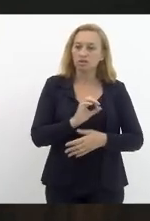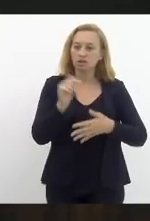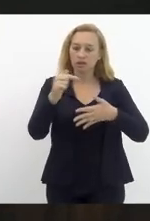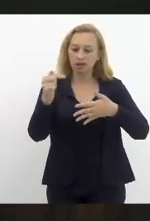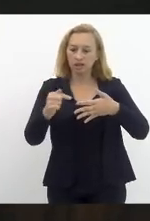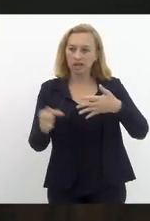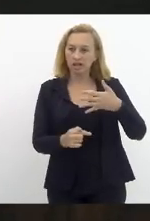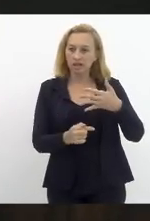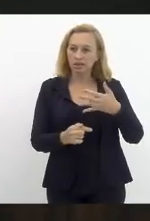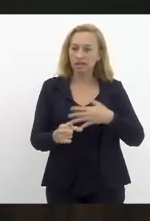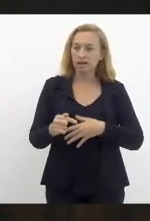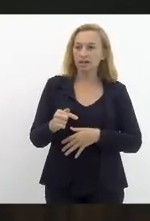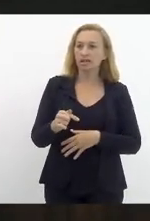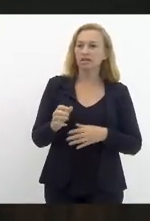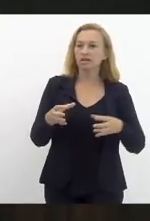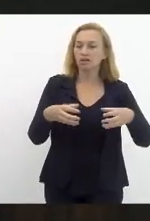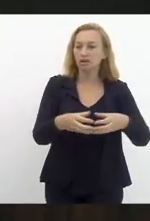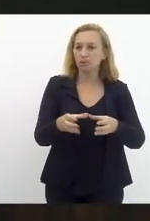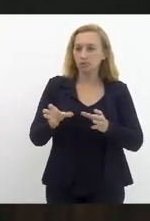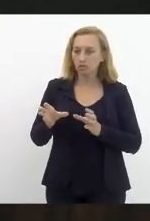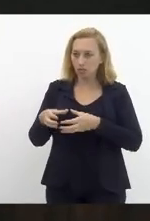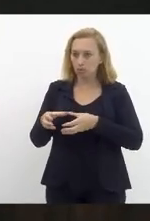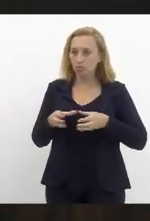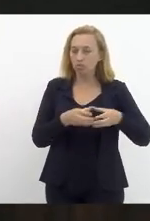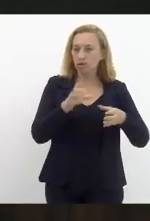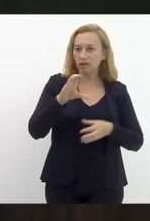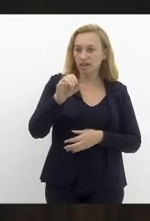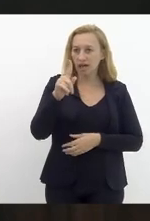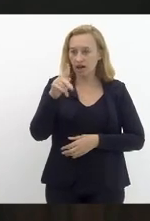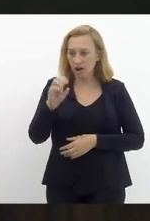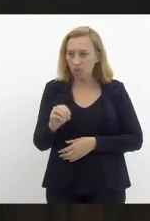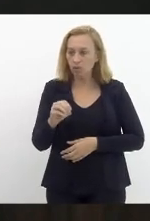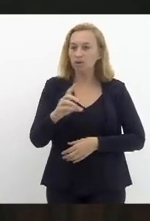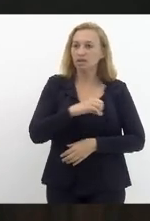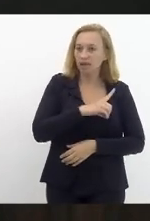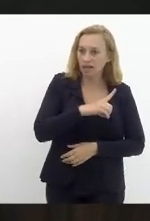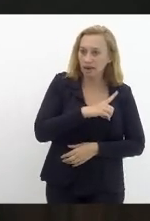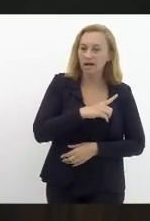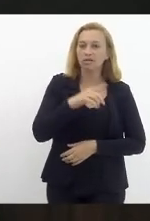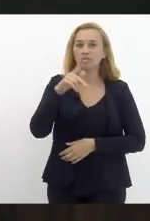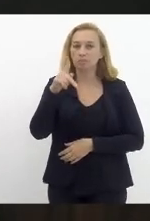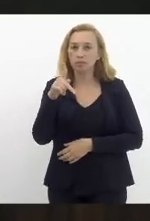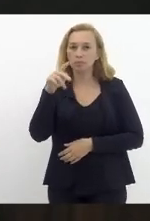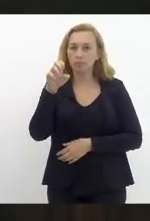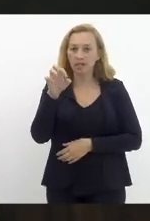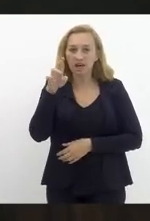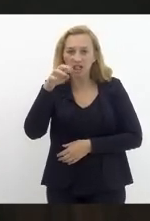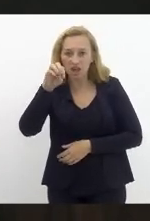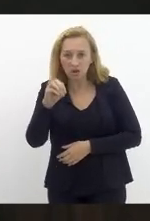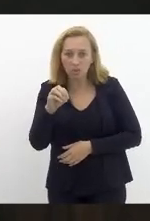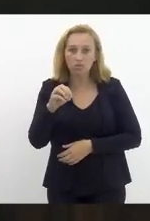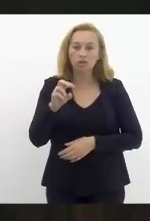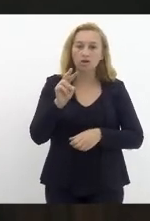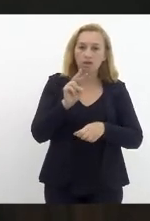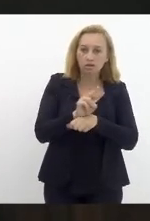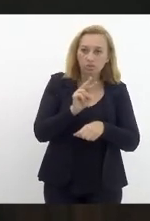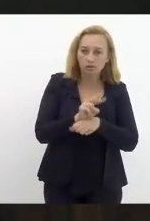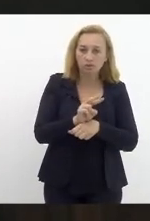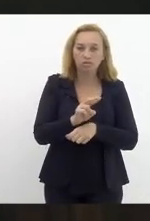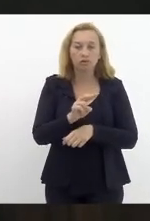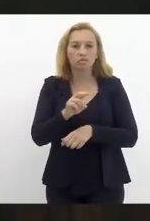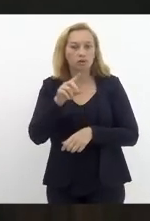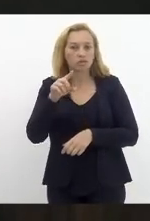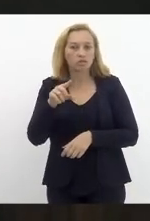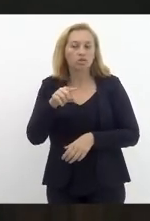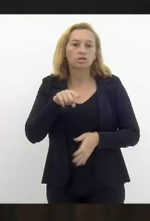classe. Informar a quantidade de servidores dos cargos de delegado, perito, perito legista, inspetor de polícia, investigador